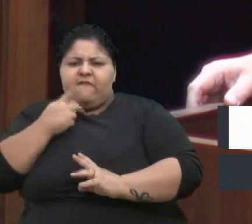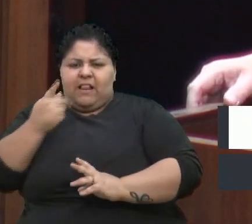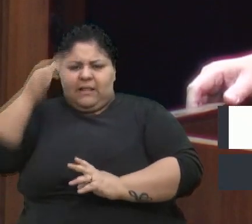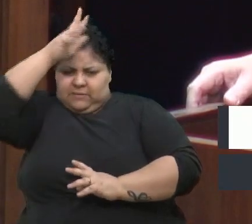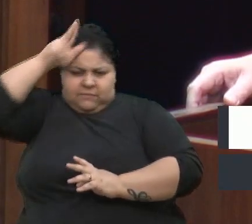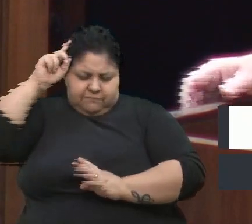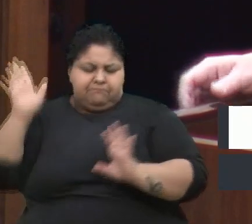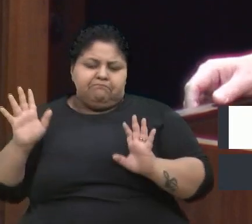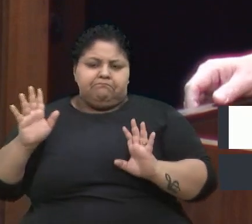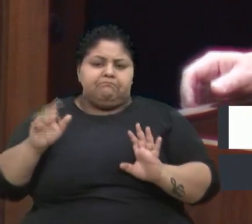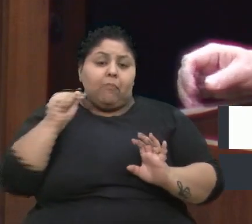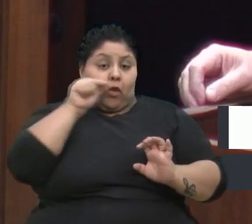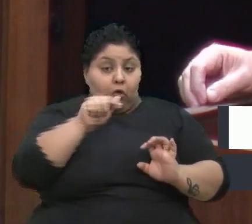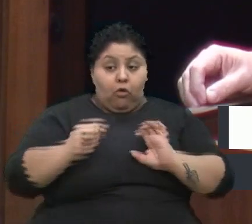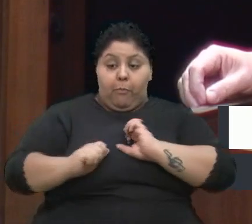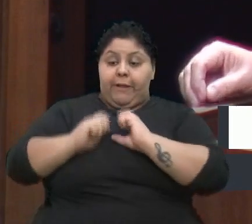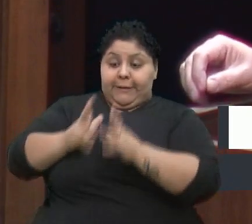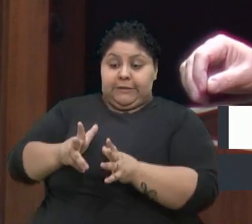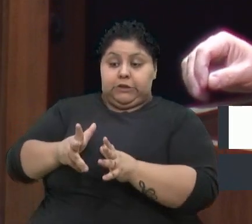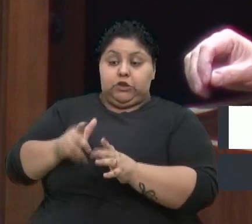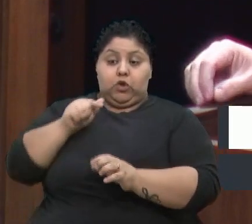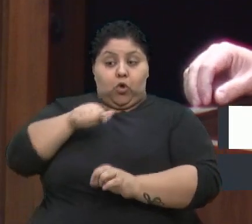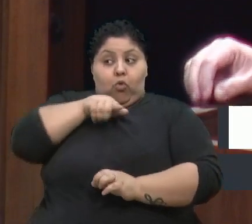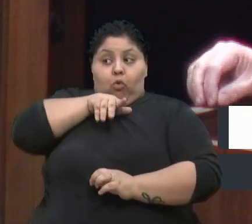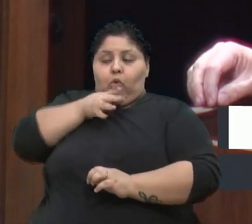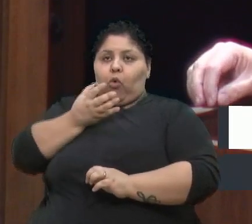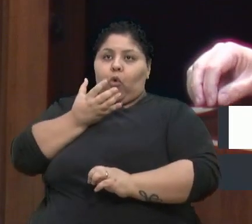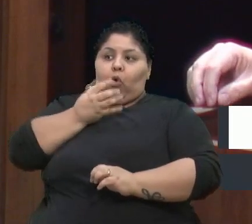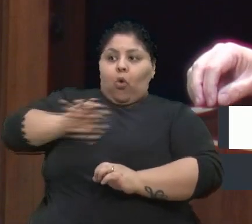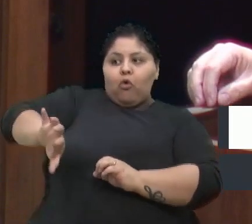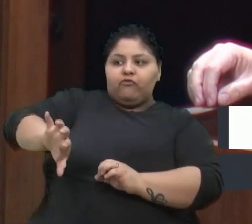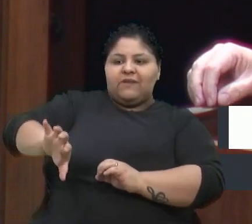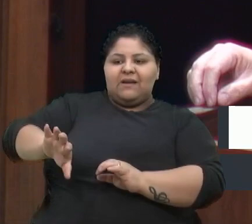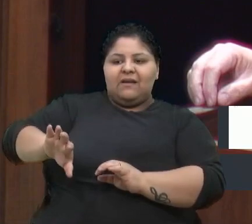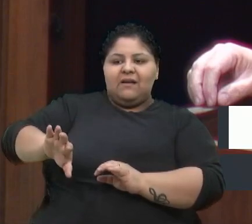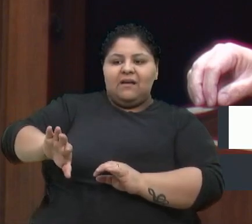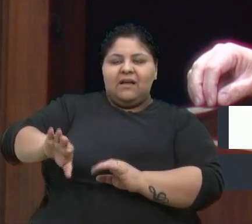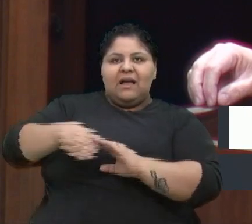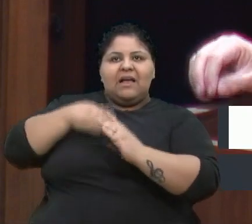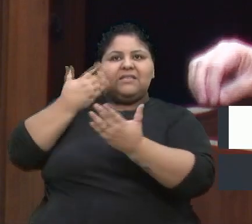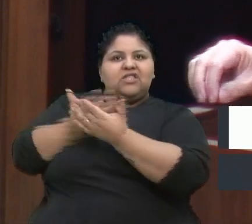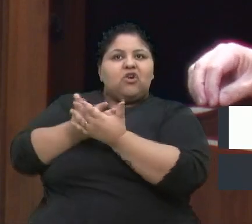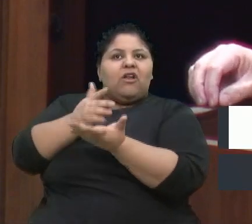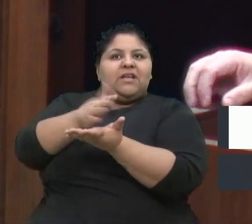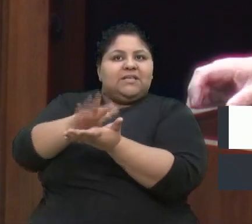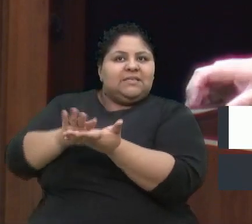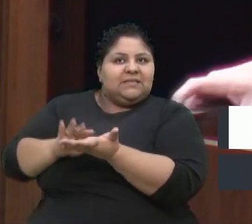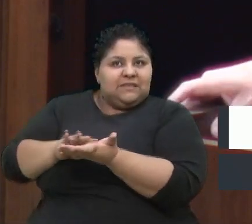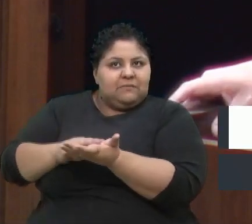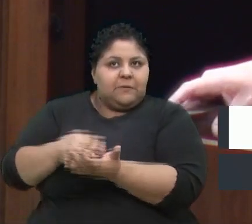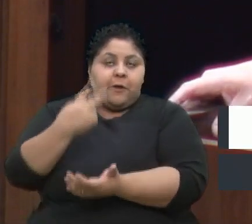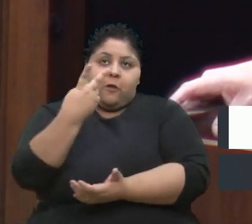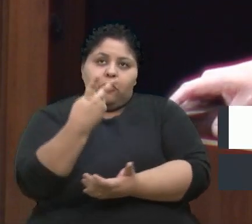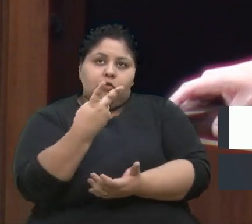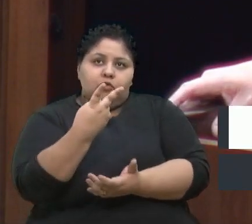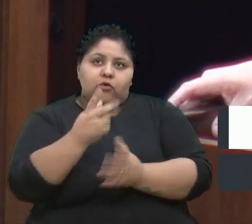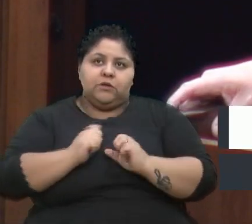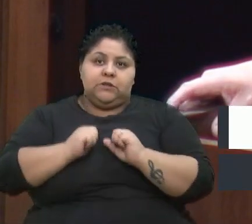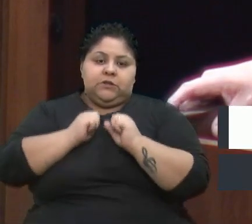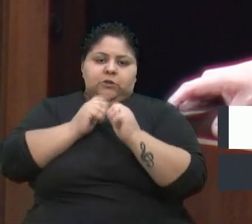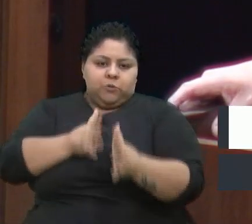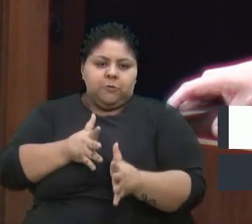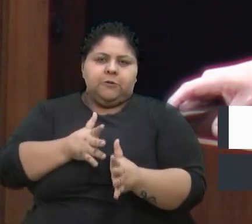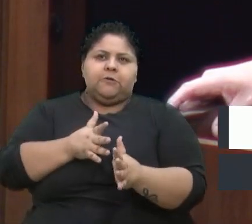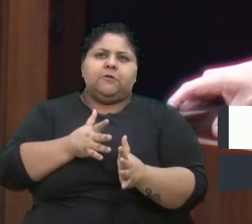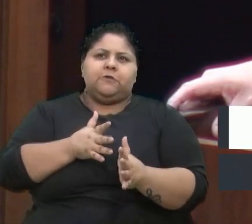ações era justamente contra as escolas de samba, né? Então, duas ações demolitórias, ou